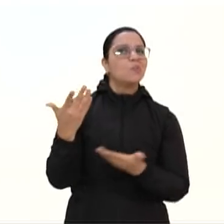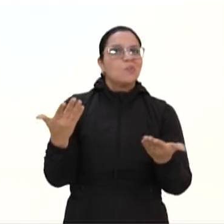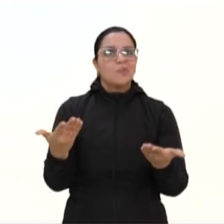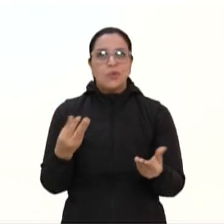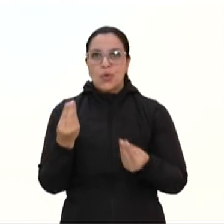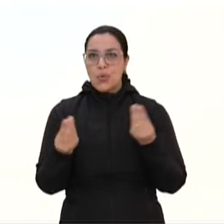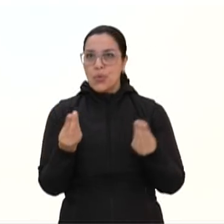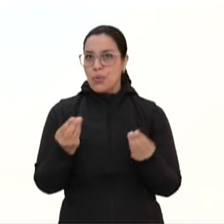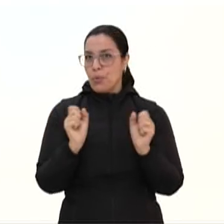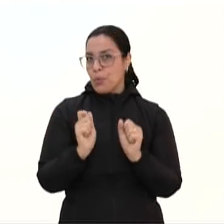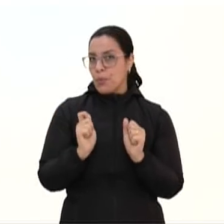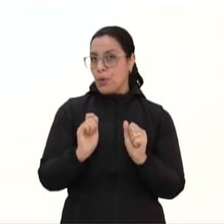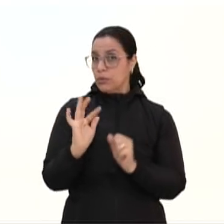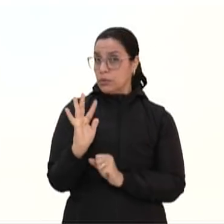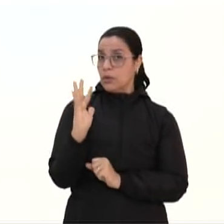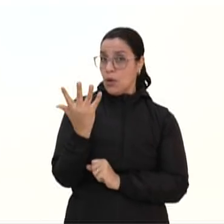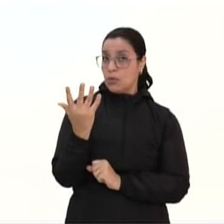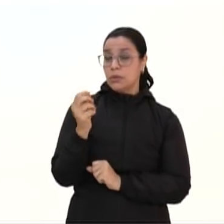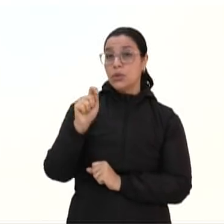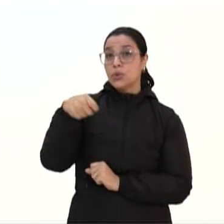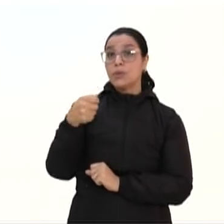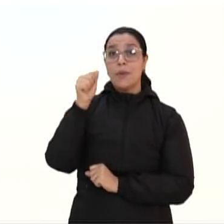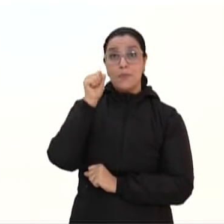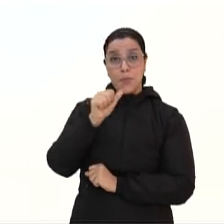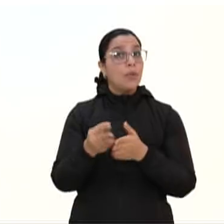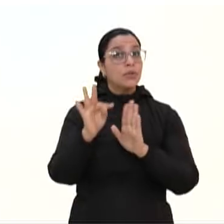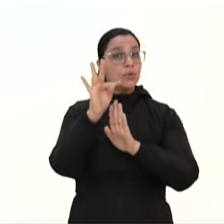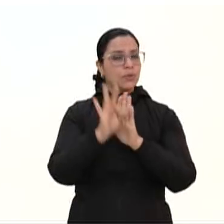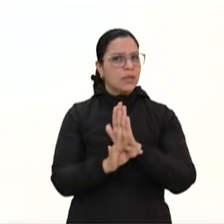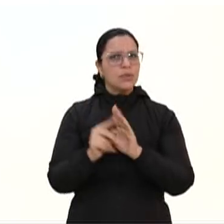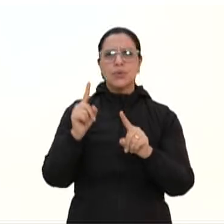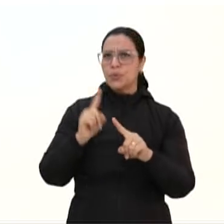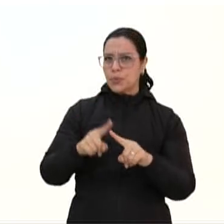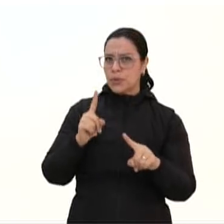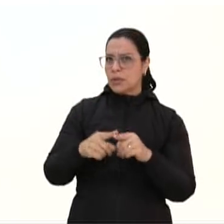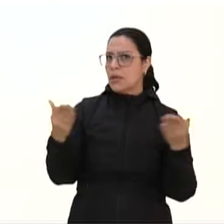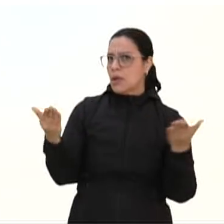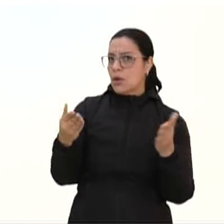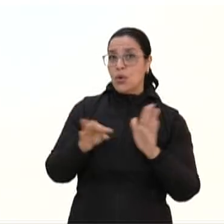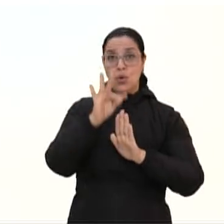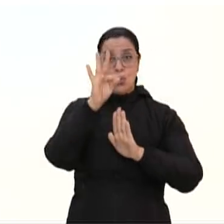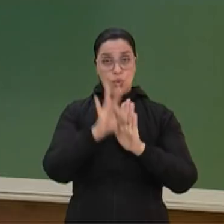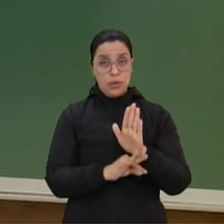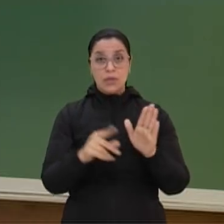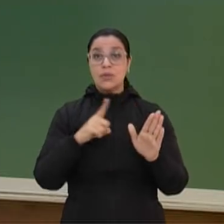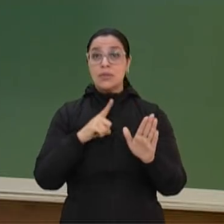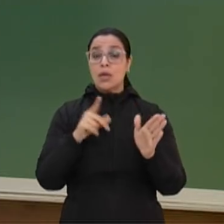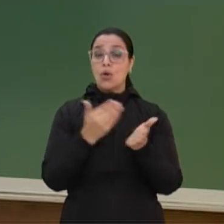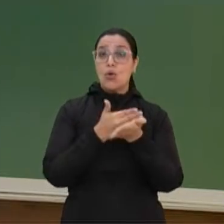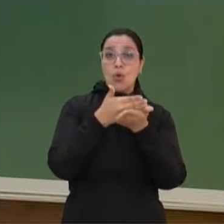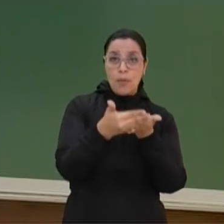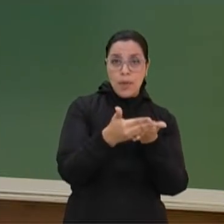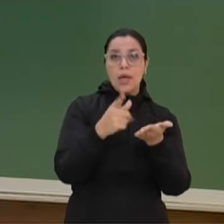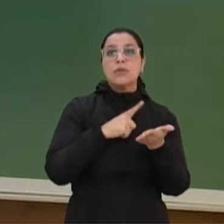o que poderia acontecer quando essa moça entrou no ônibus. Vamos lá para o